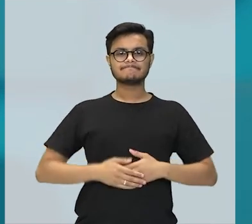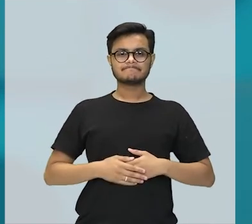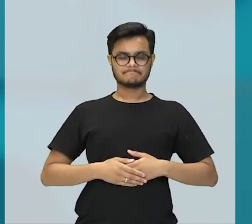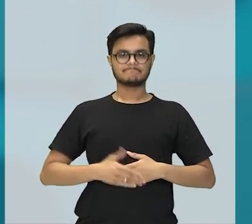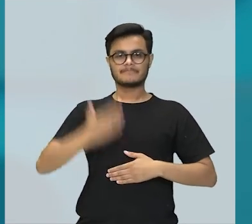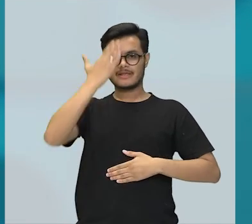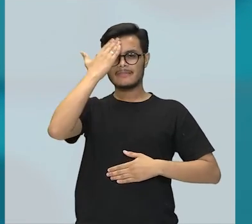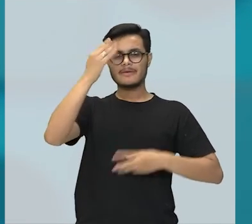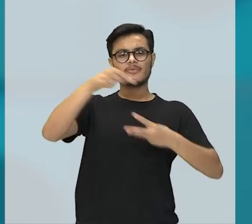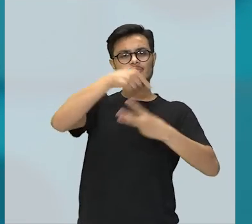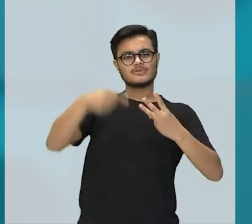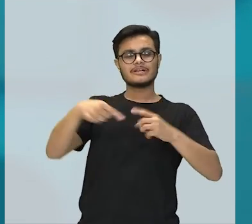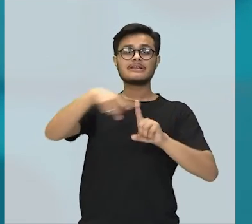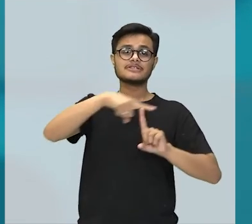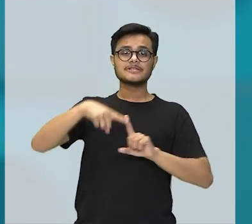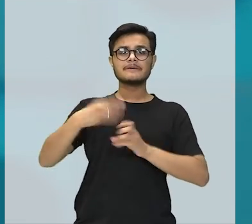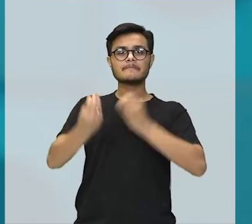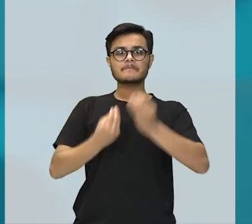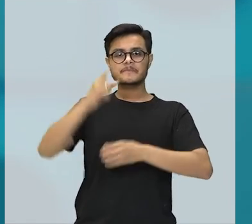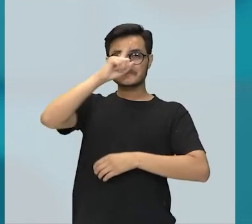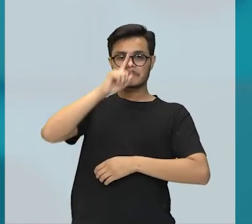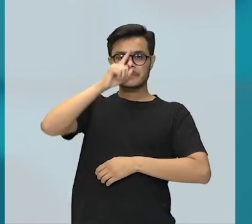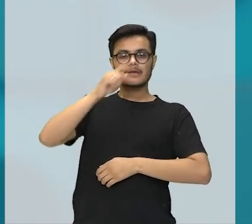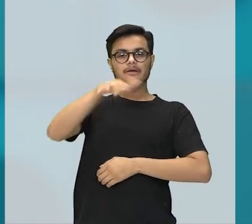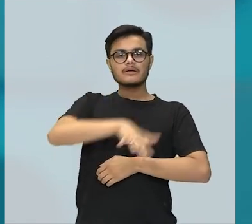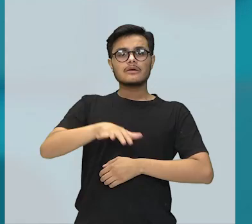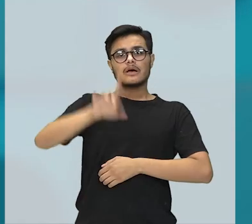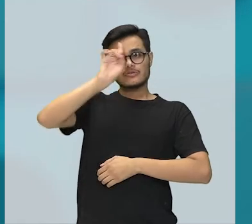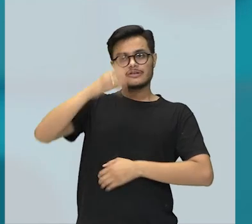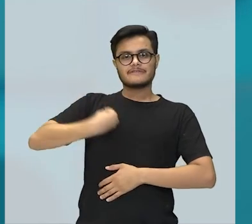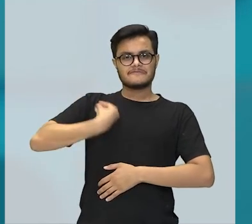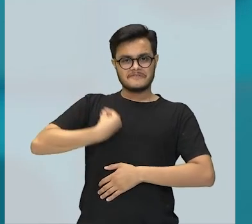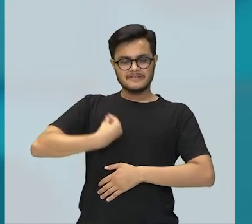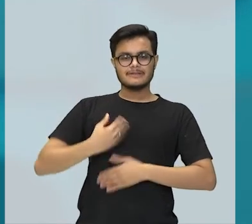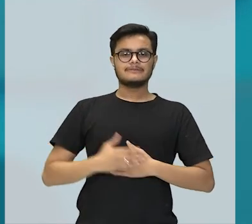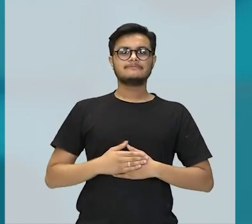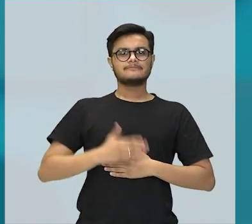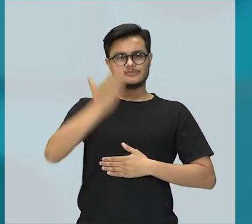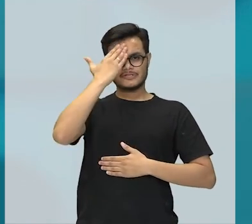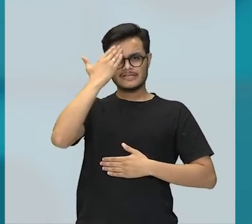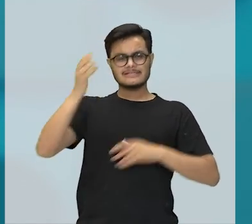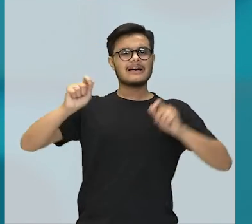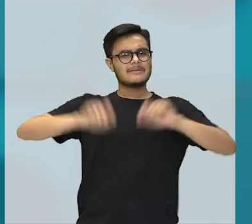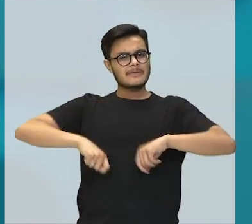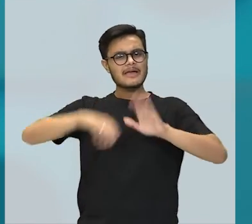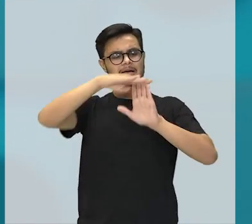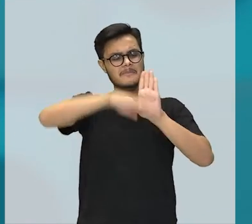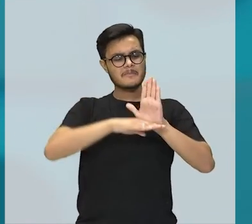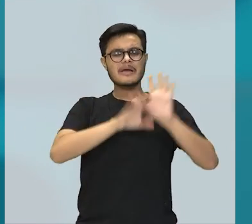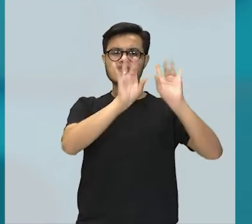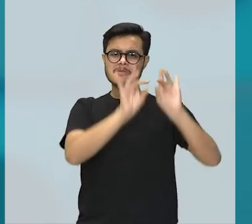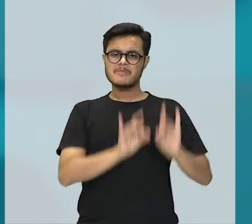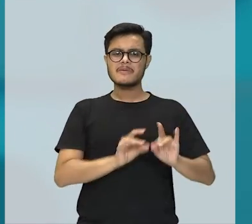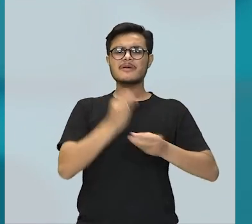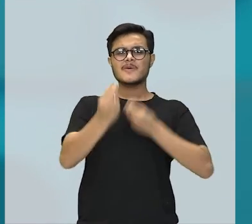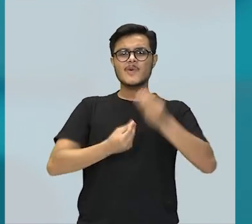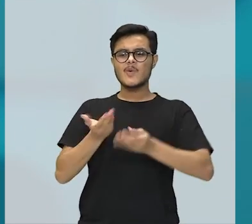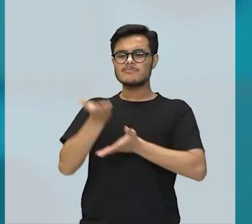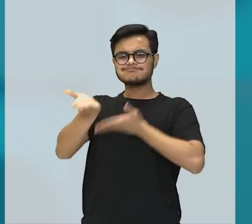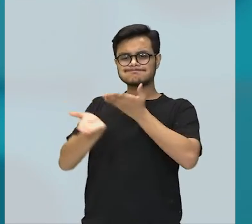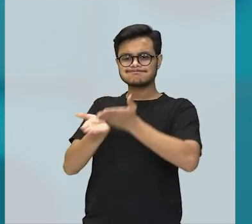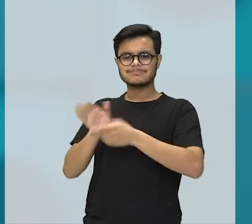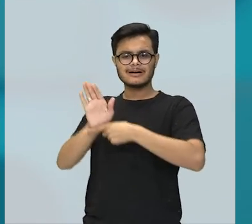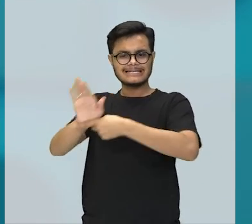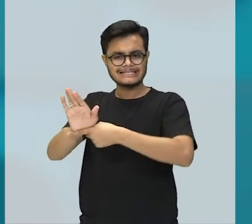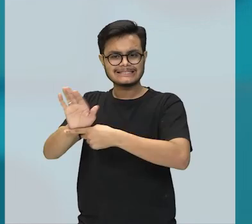3 situações que podem ocorrer aí no nosso dia a dia, já sabem a sua definição e os primeiros cuidados